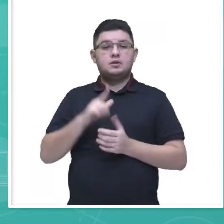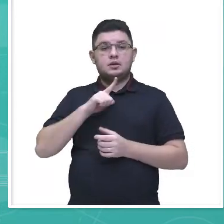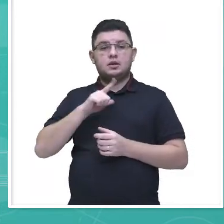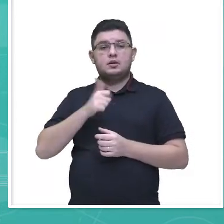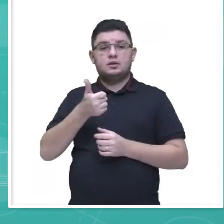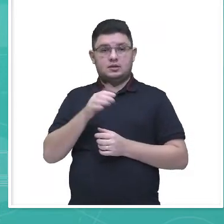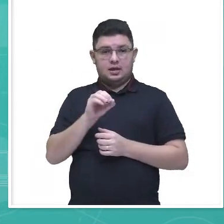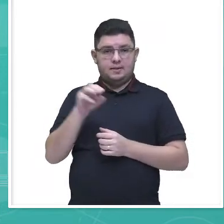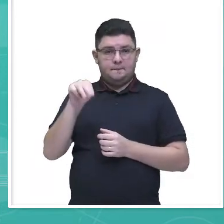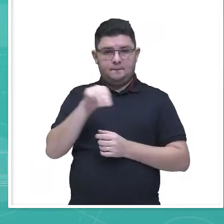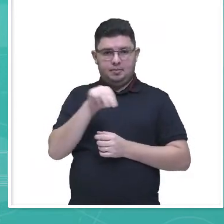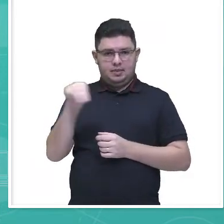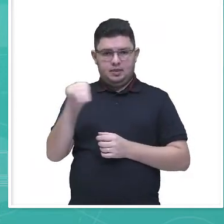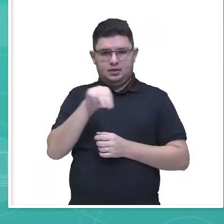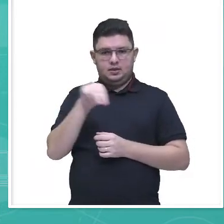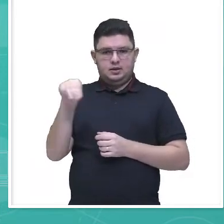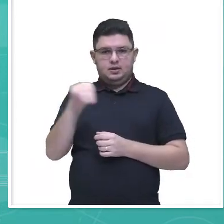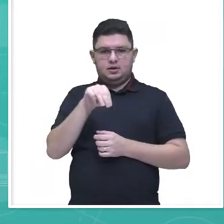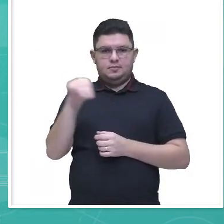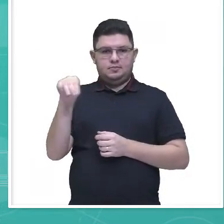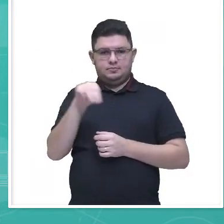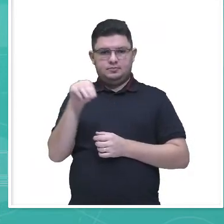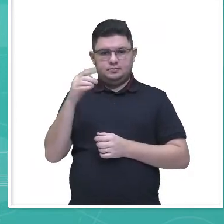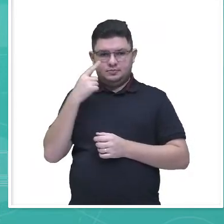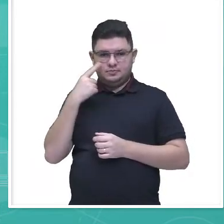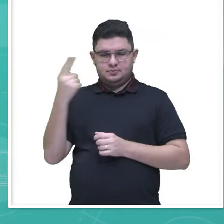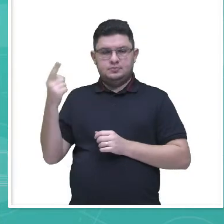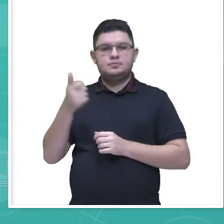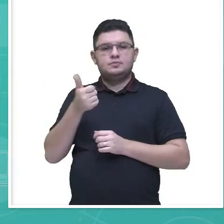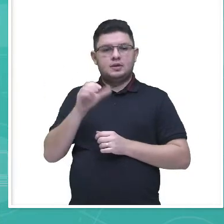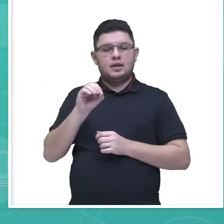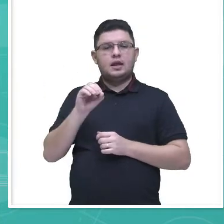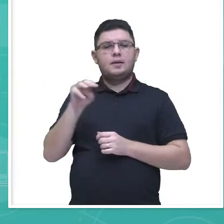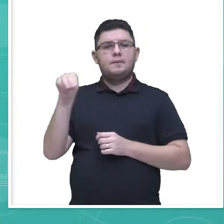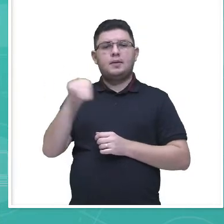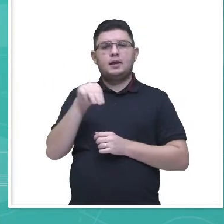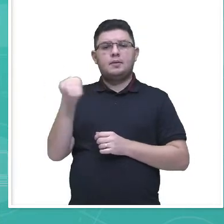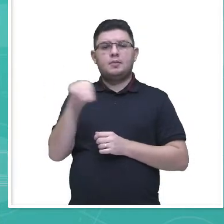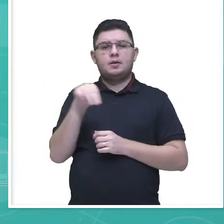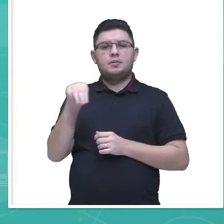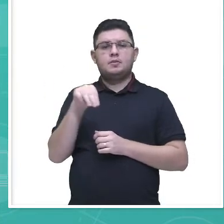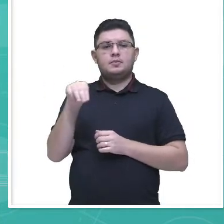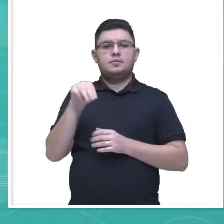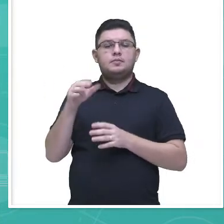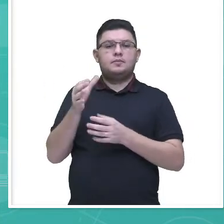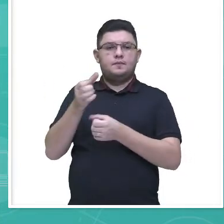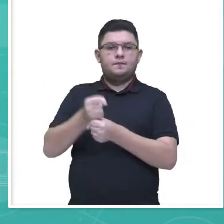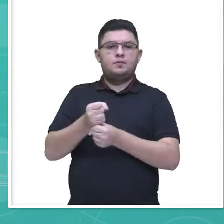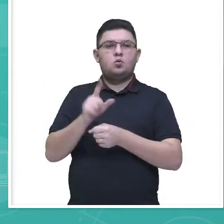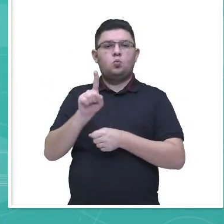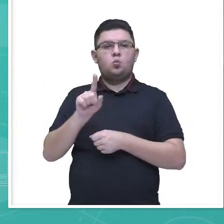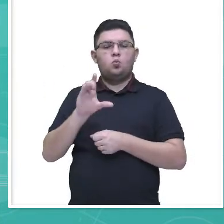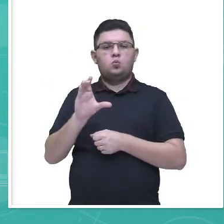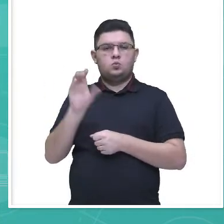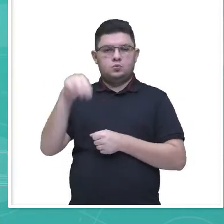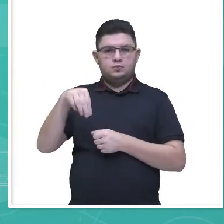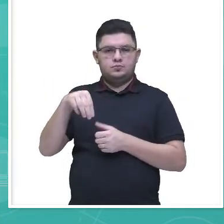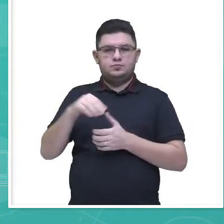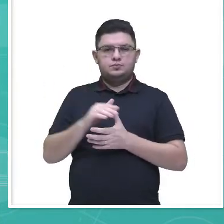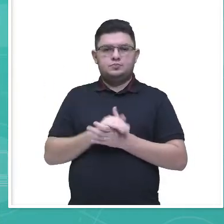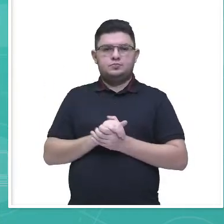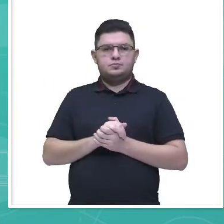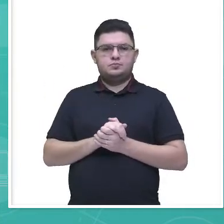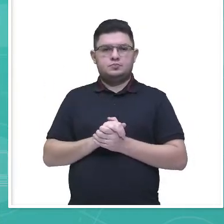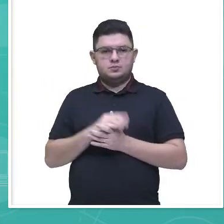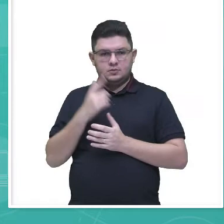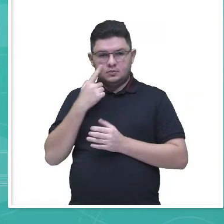né, representado aqui, ó, dessa forma. 10 milímetros corresponde a 1 centímetro. Né? Então, você tem lá uma